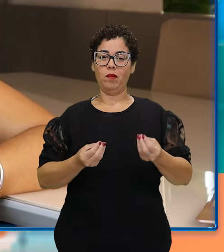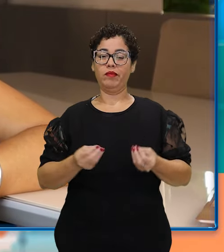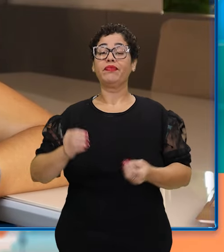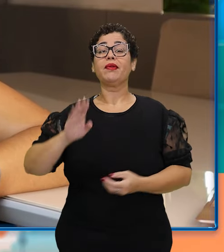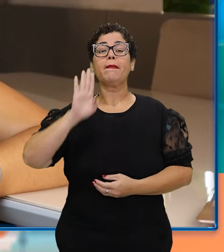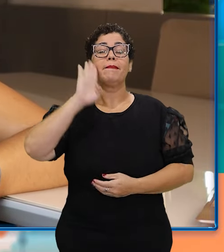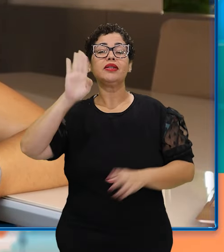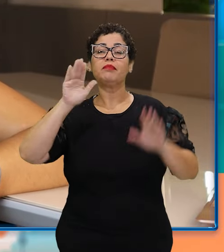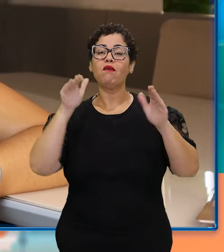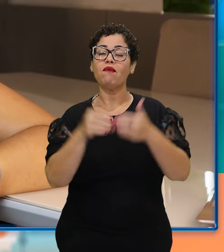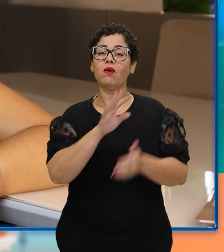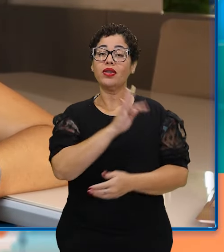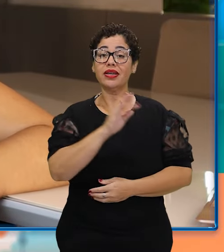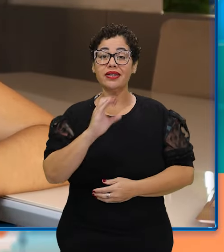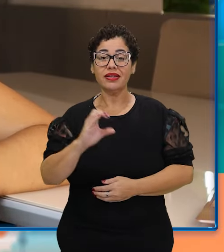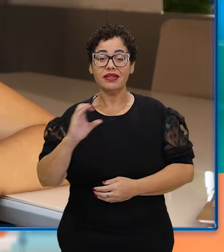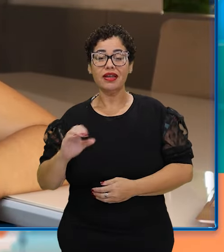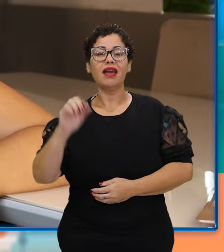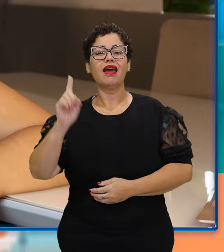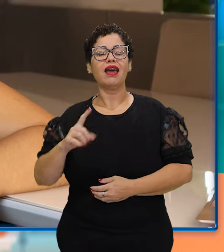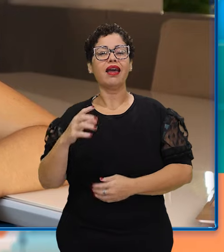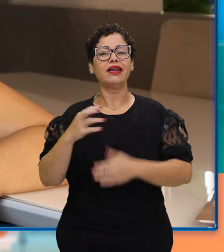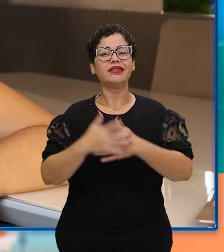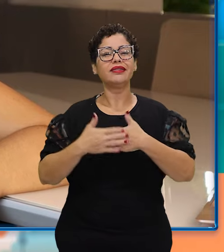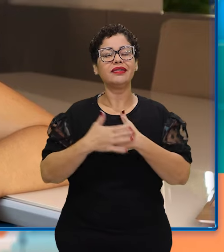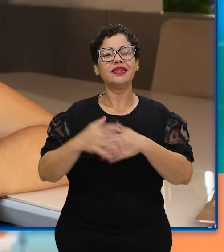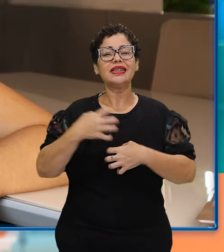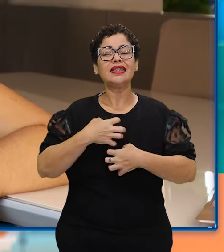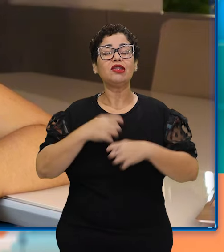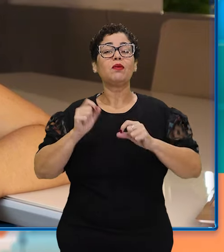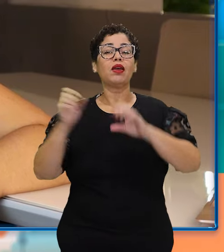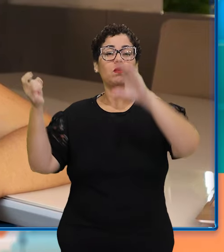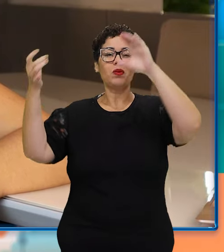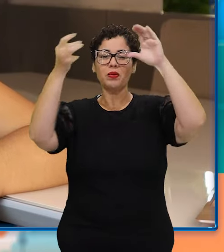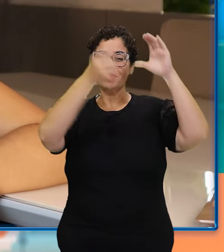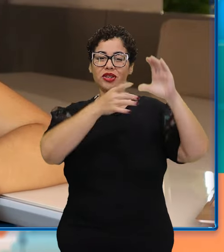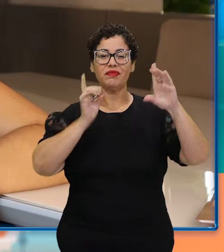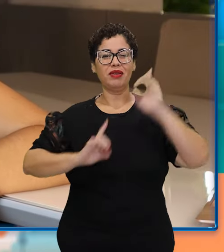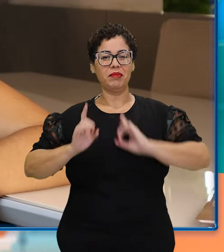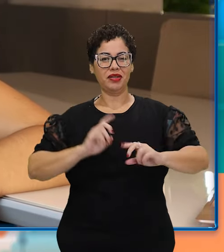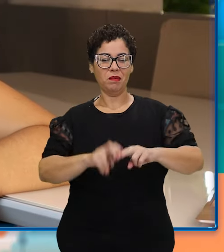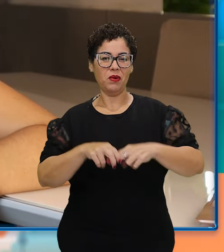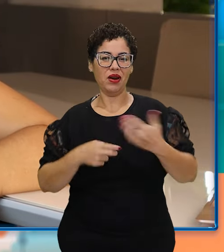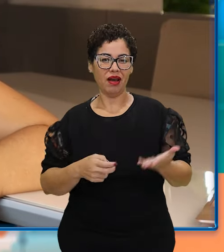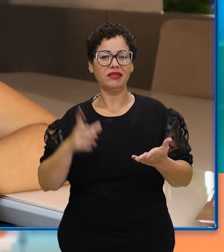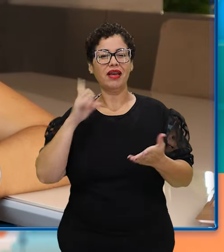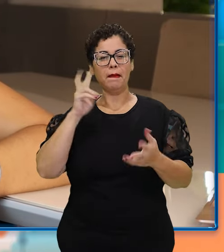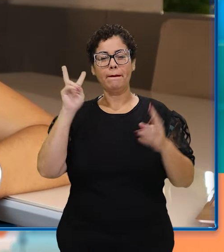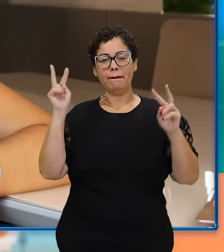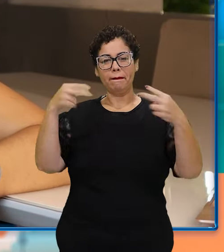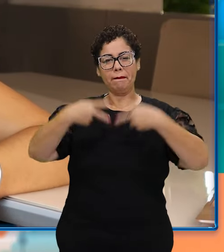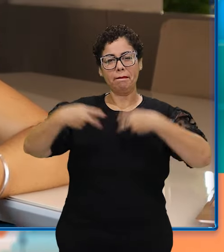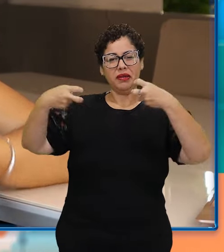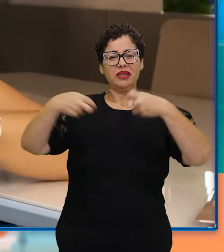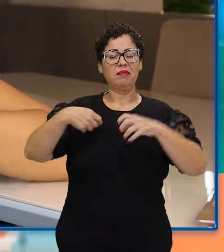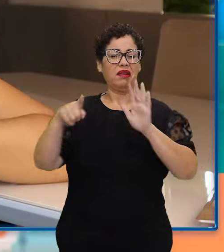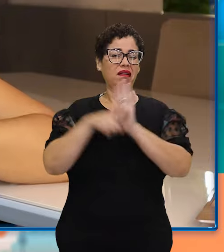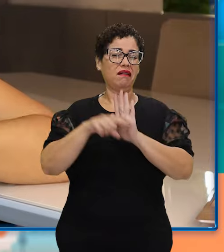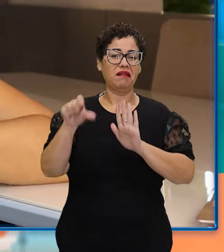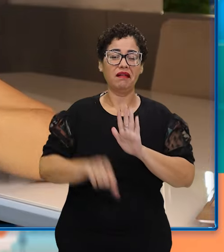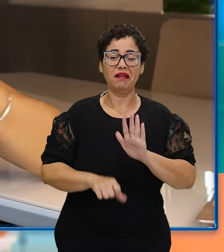grandes focos da TCC são os sintomas cognitivos da depressão, que envolvem uma visão negativa sobre